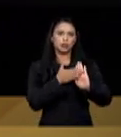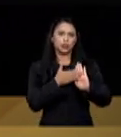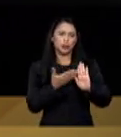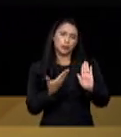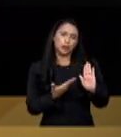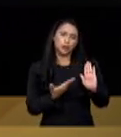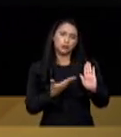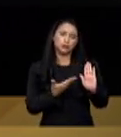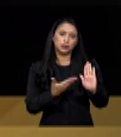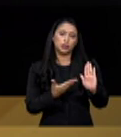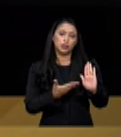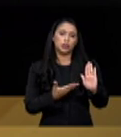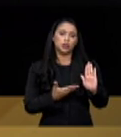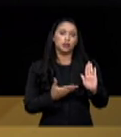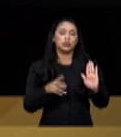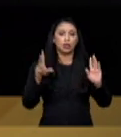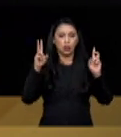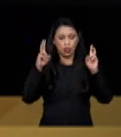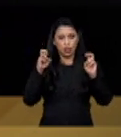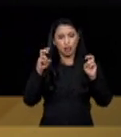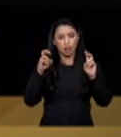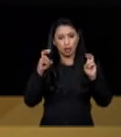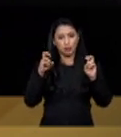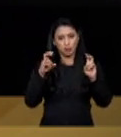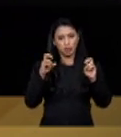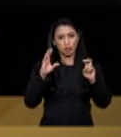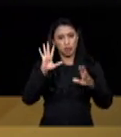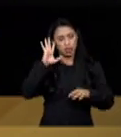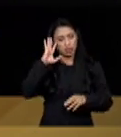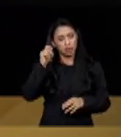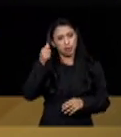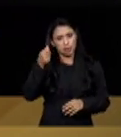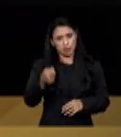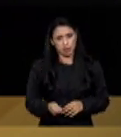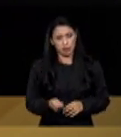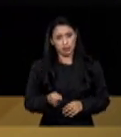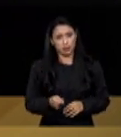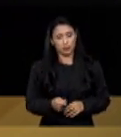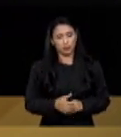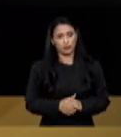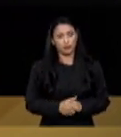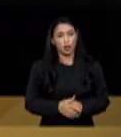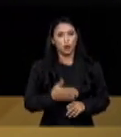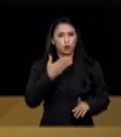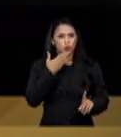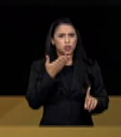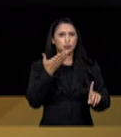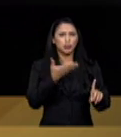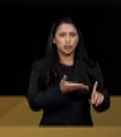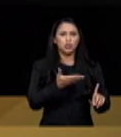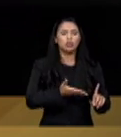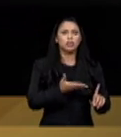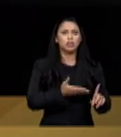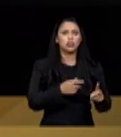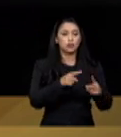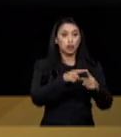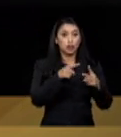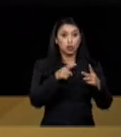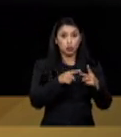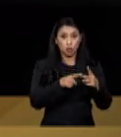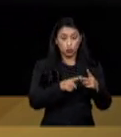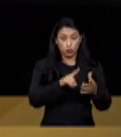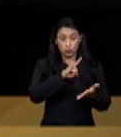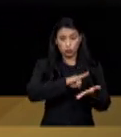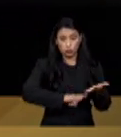no sentido de matéria subjacente à impetração. Os impetrantes, a seu turno, deduziram dois